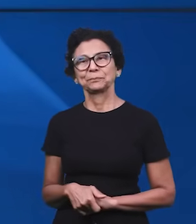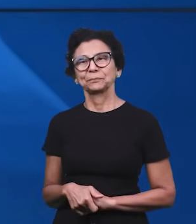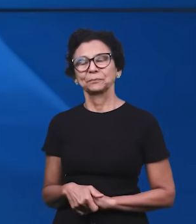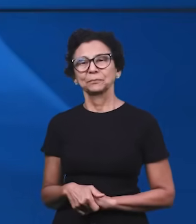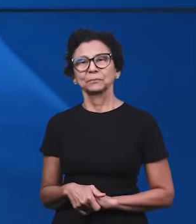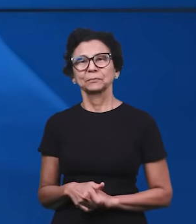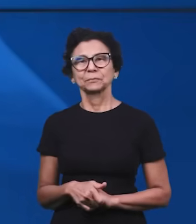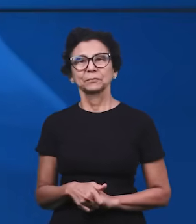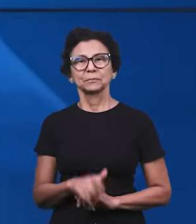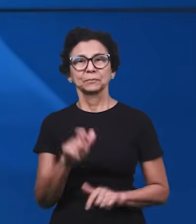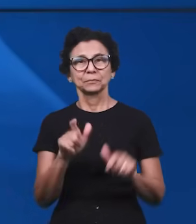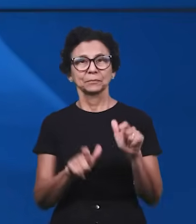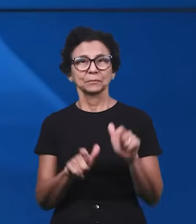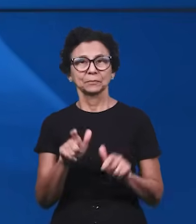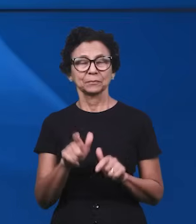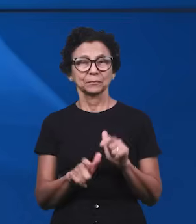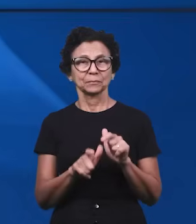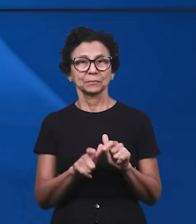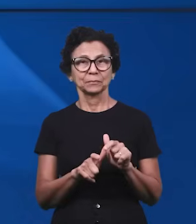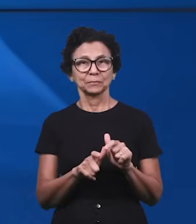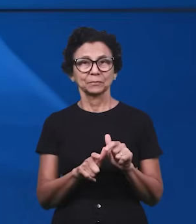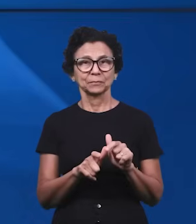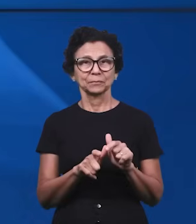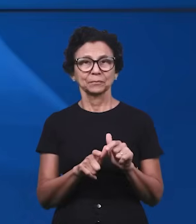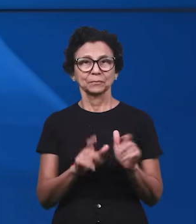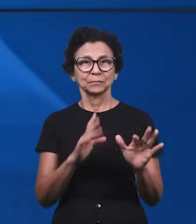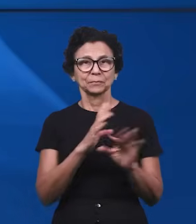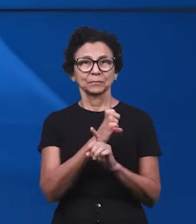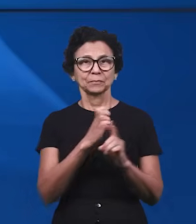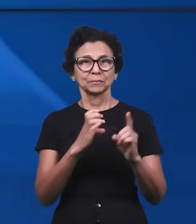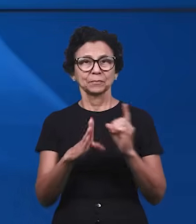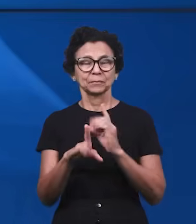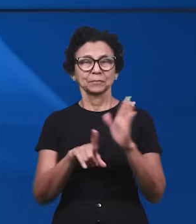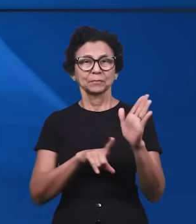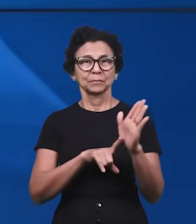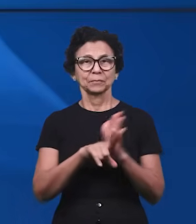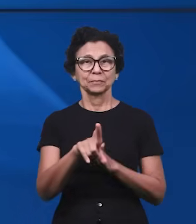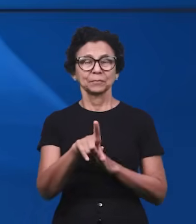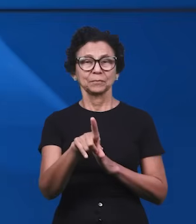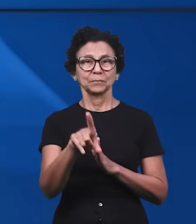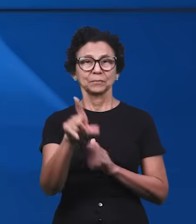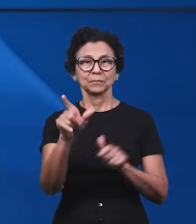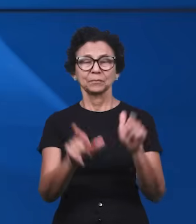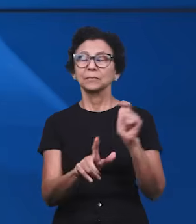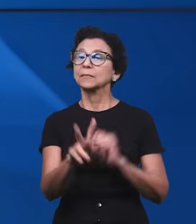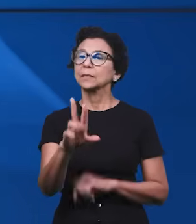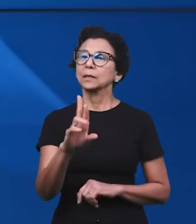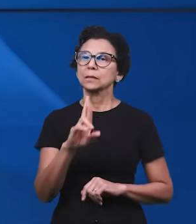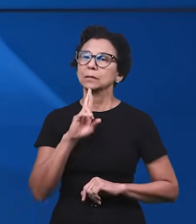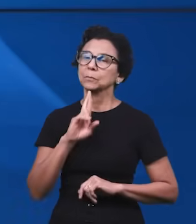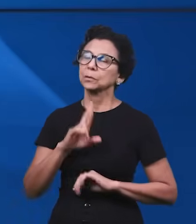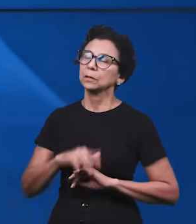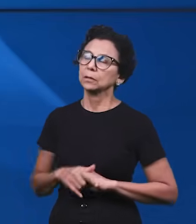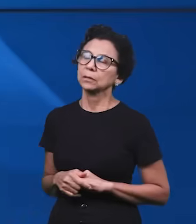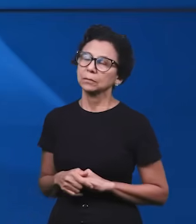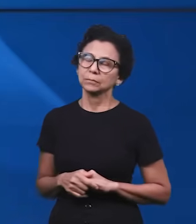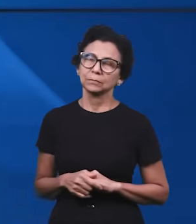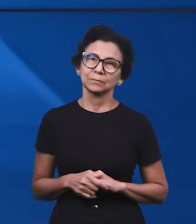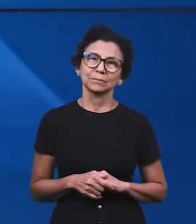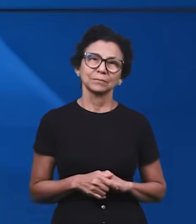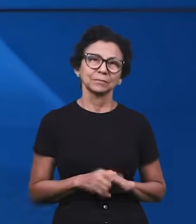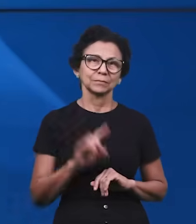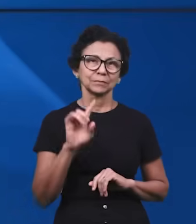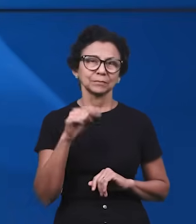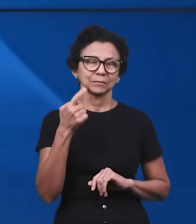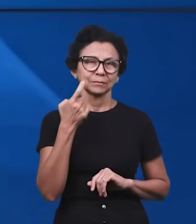aqui as participações dos irmãos para a resposta às perguntas da Escola Bíblica Dominical, perguntas estas que continuarão sendo